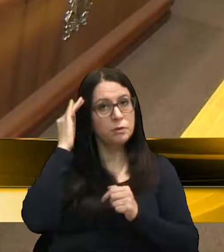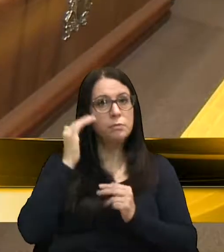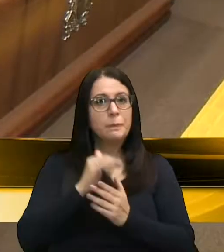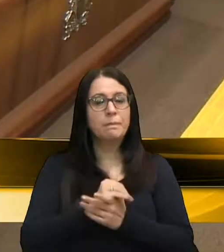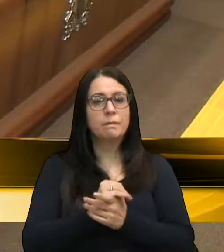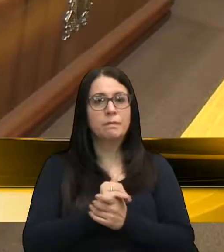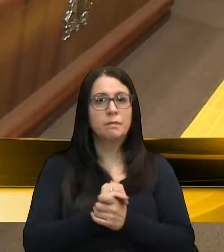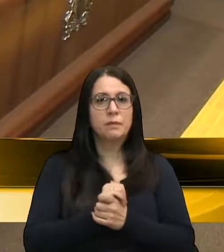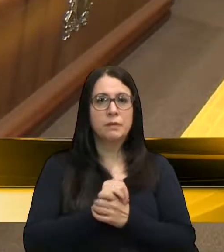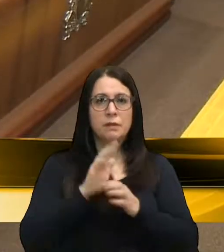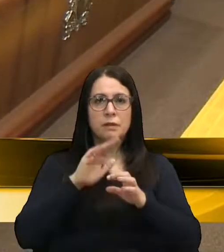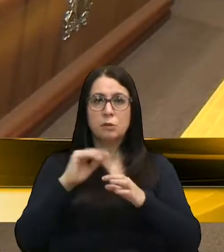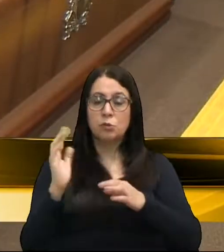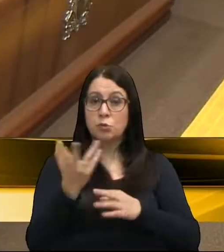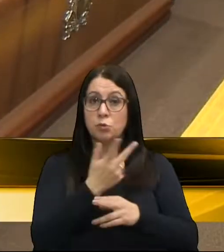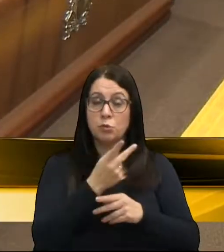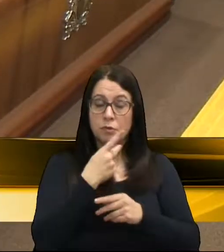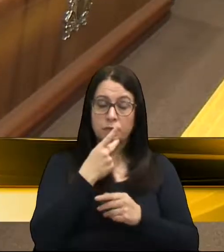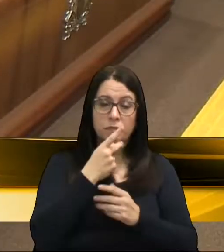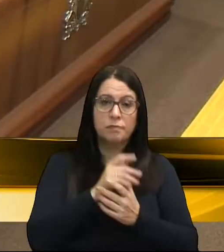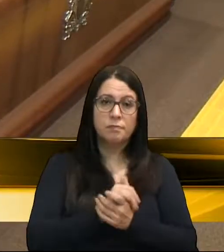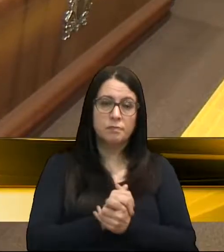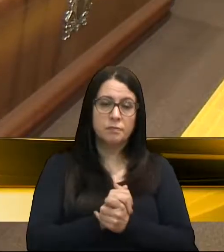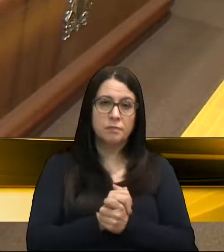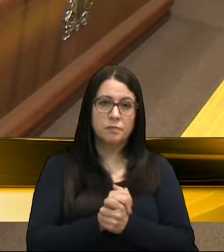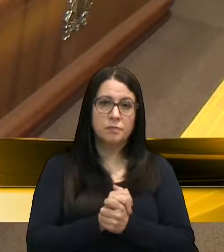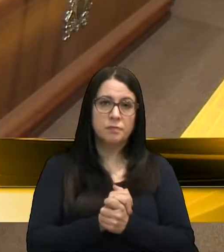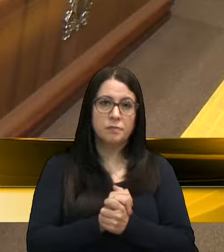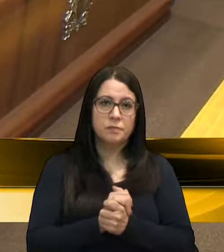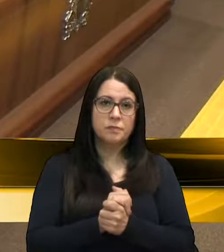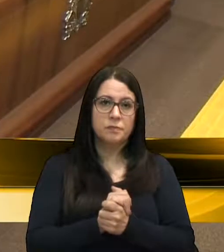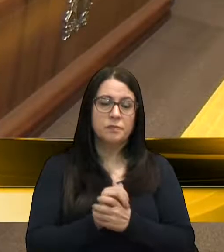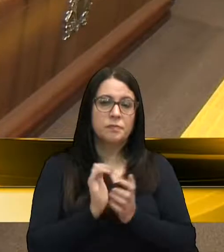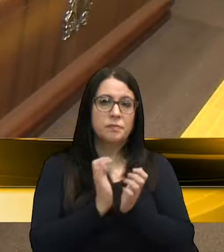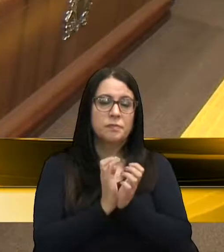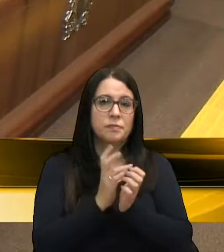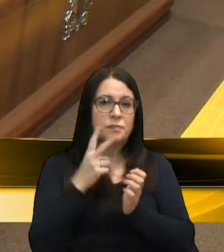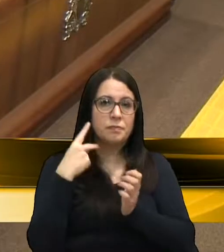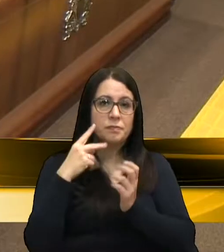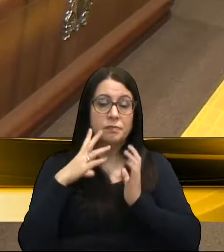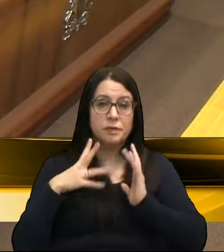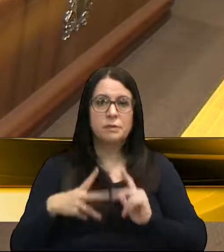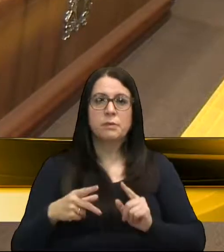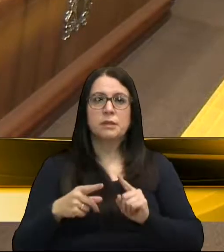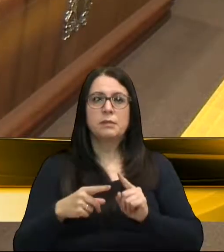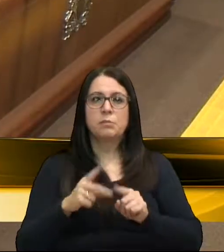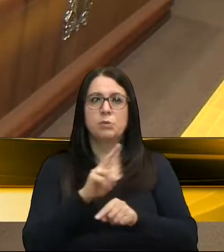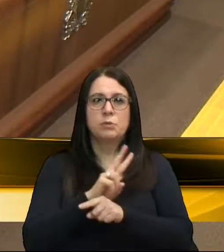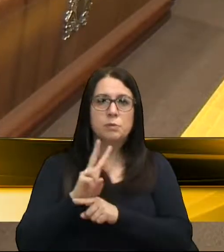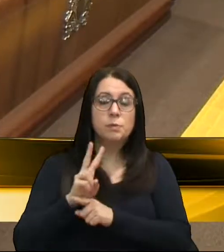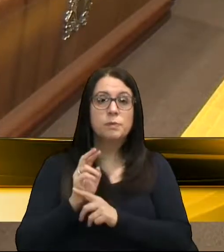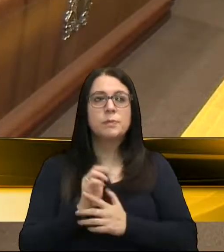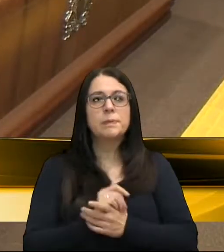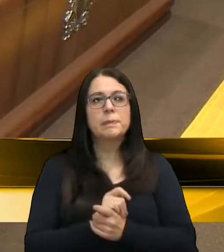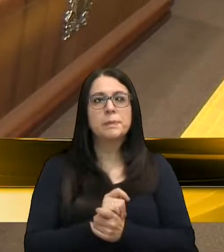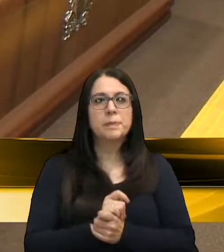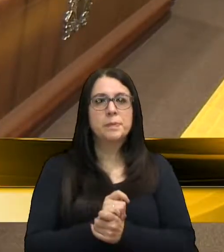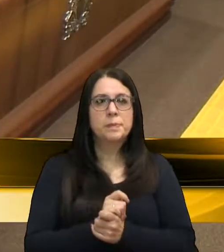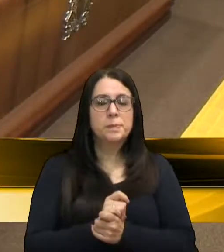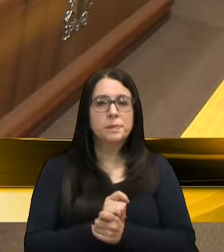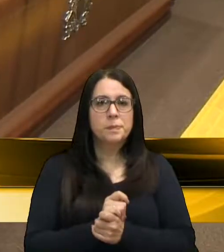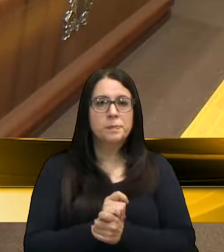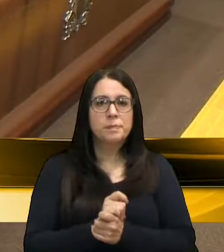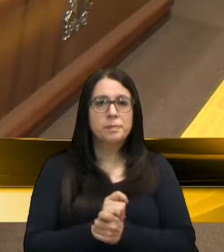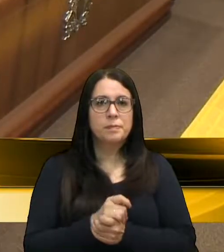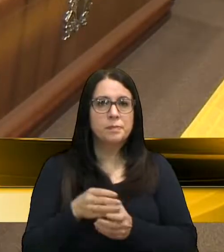Eu queria, além de tudo isso que foi falado, nobres colegas da limpeza, da preservação,